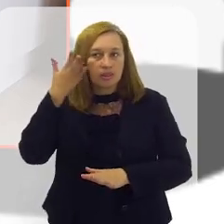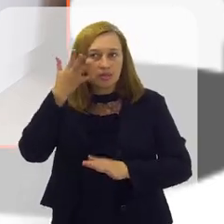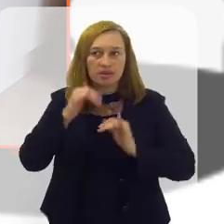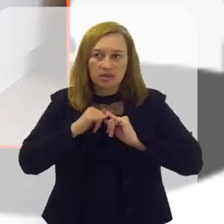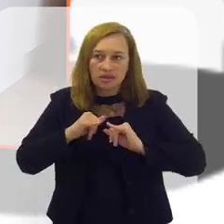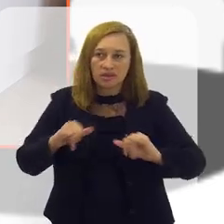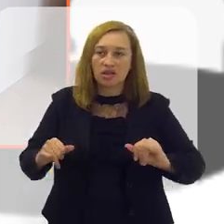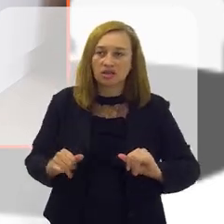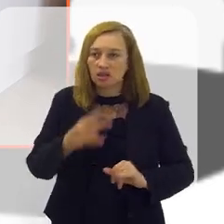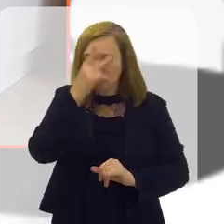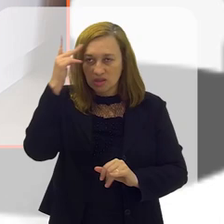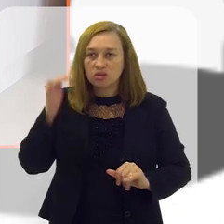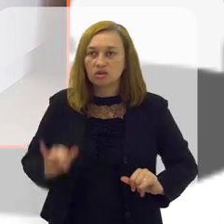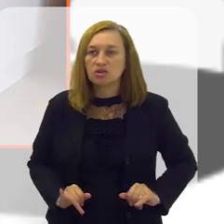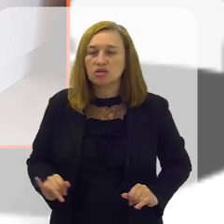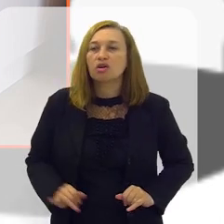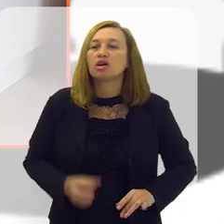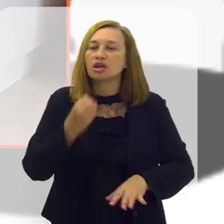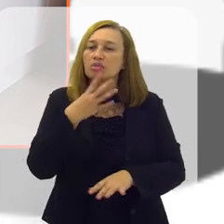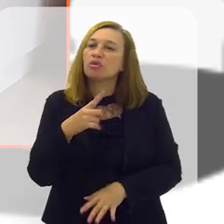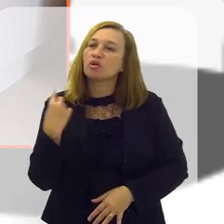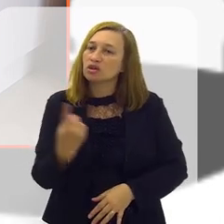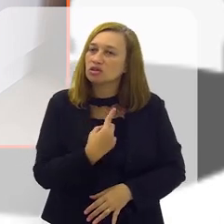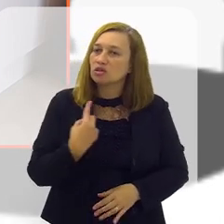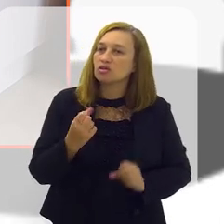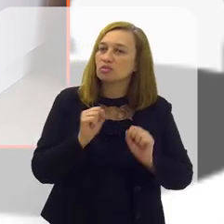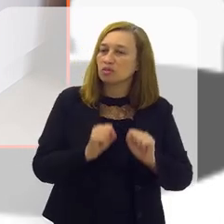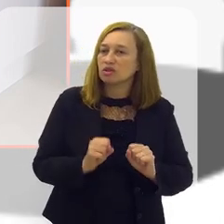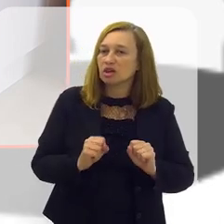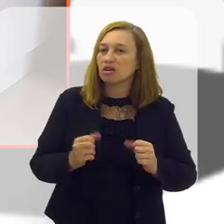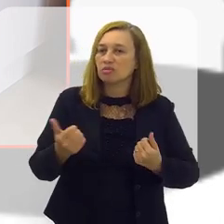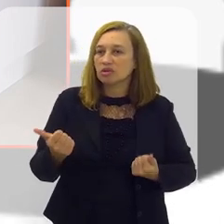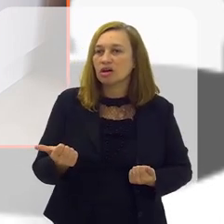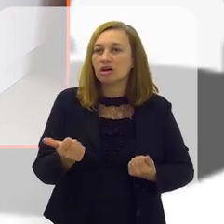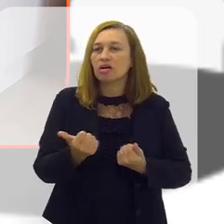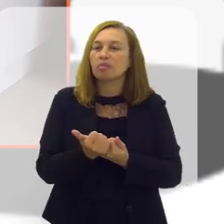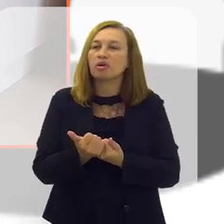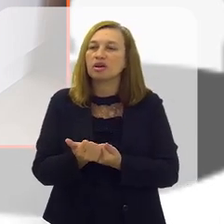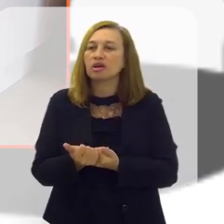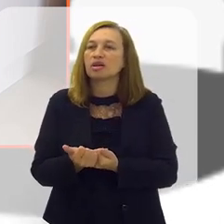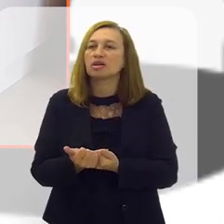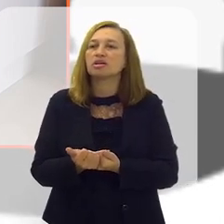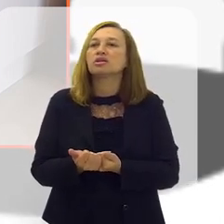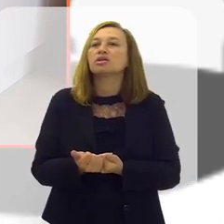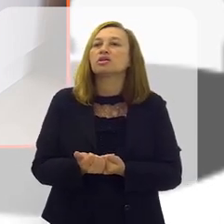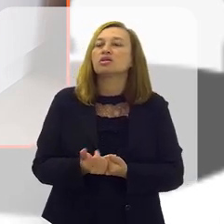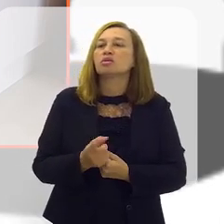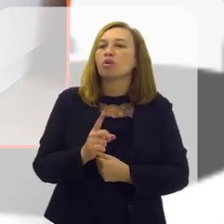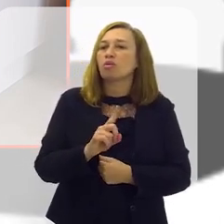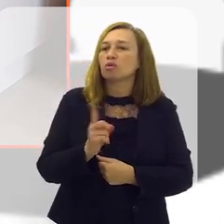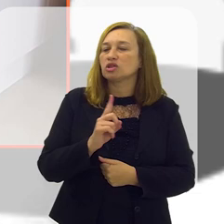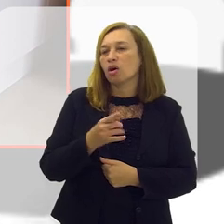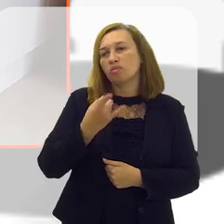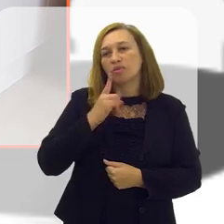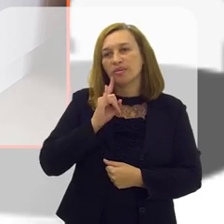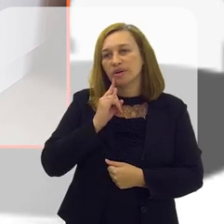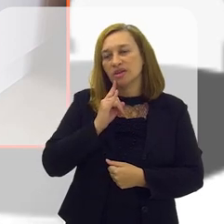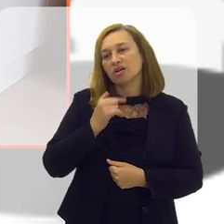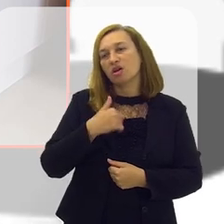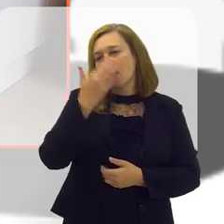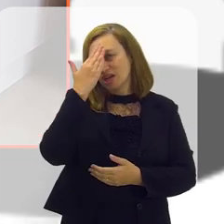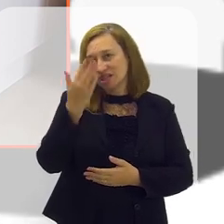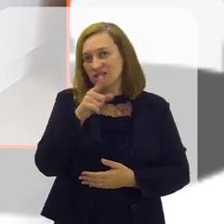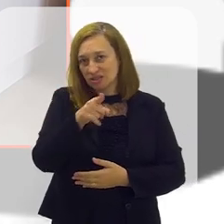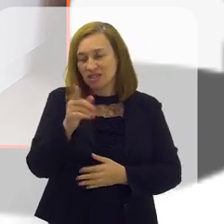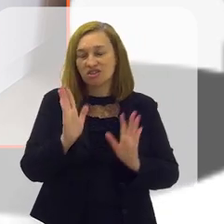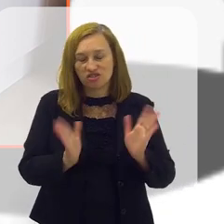mensagem ao alcoólico que ainda sofre. E que bom que nós podemos cooperar. Como não alcoólicos,